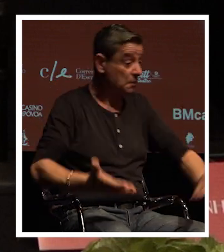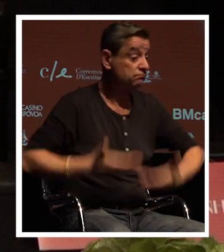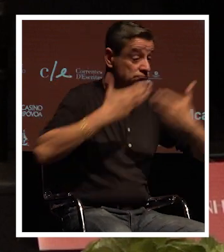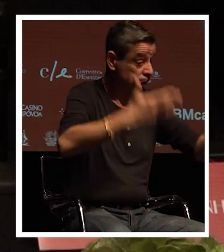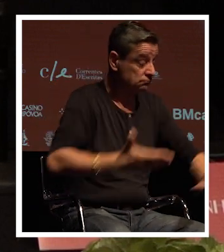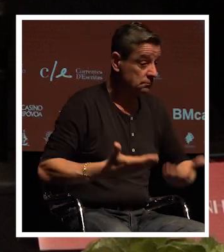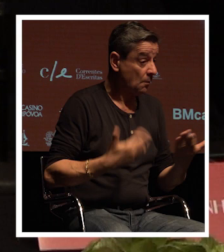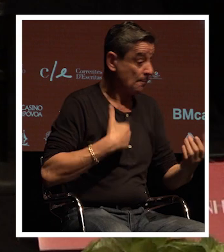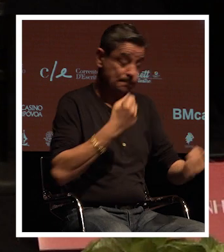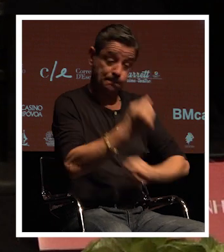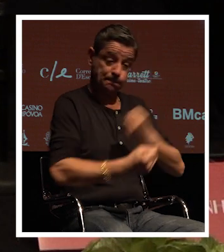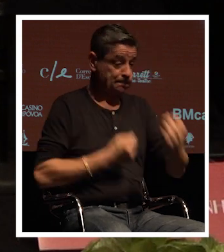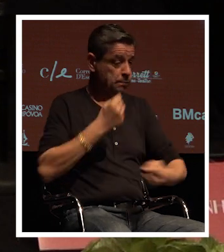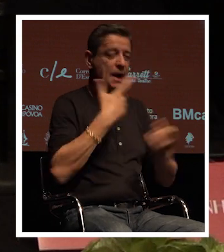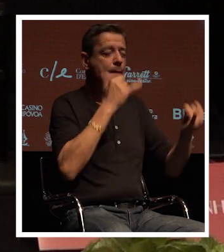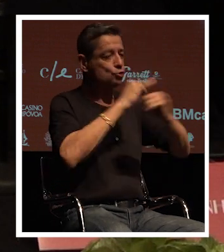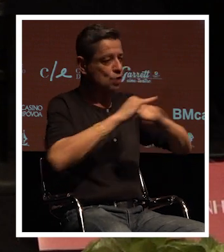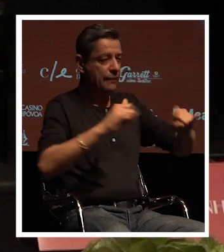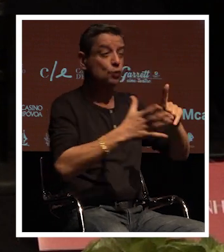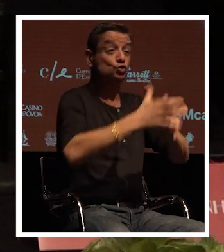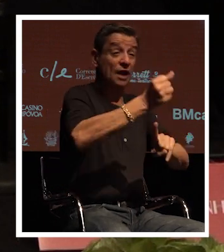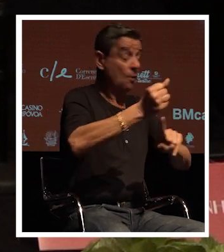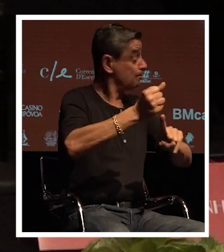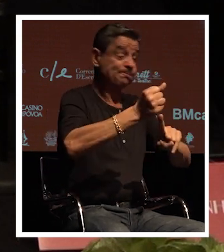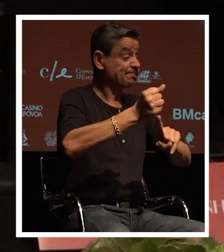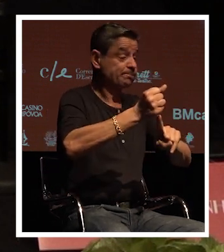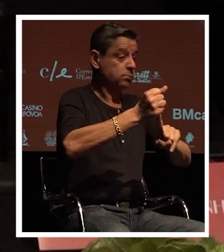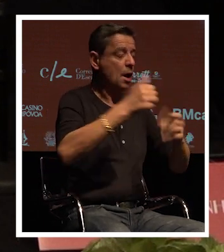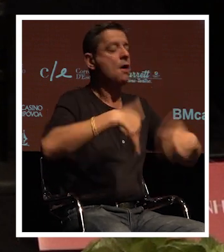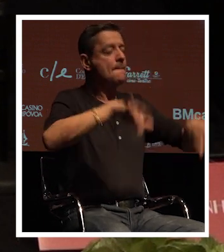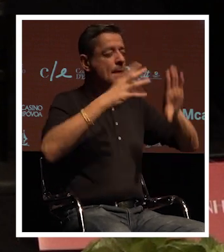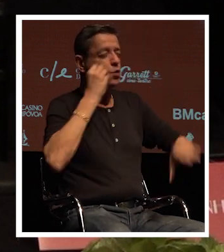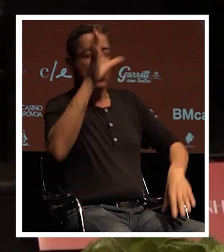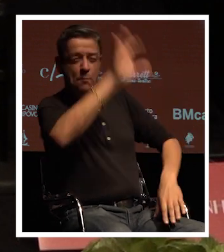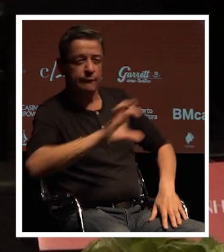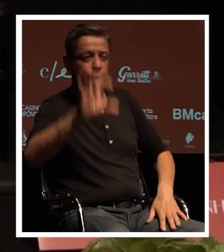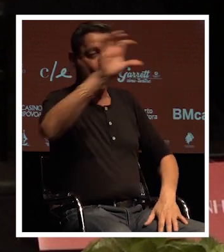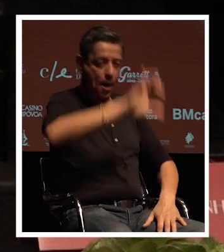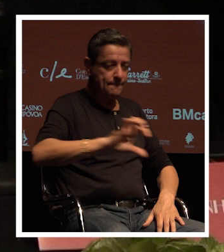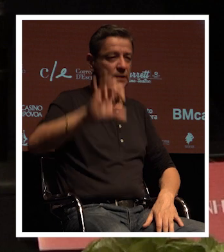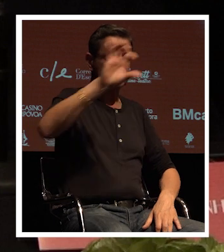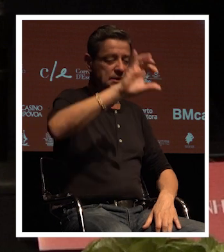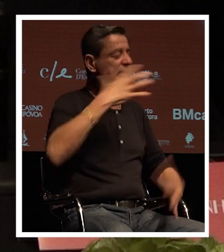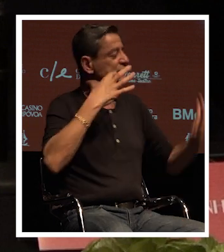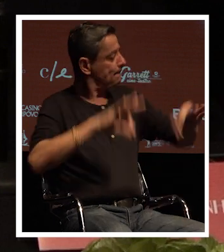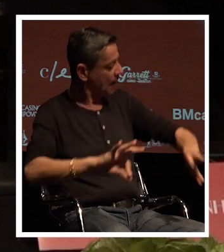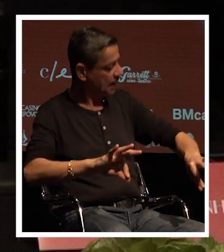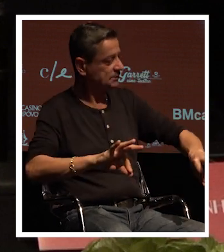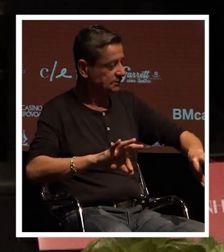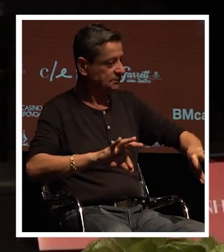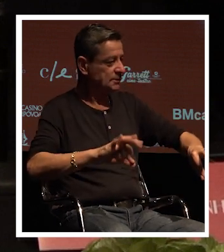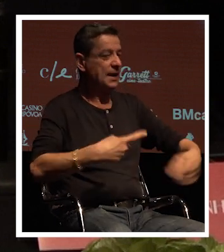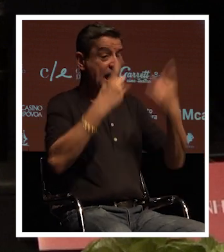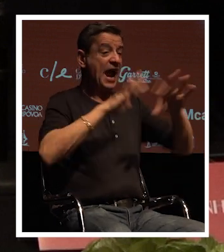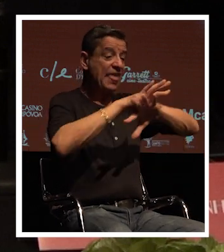incrédulos na nossa impossibilidade de sucesso pois Como não se incar seas fórmulas são infalíveis e simples as montras